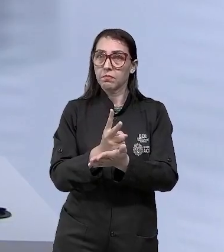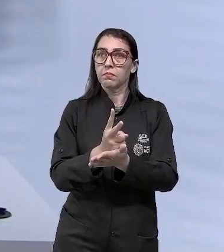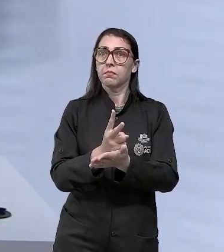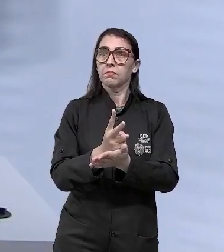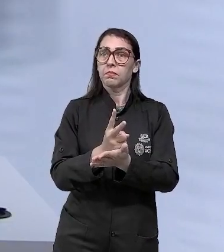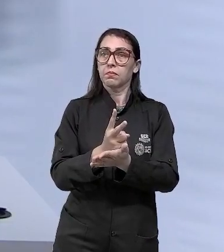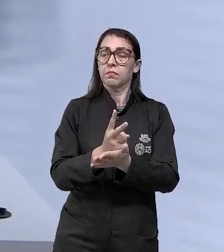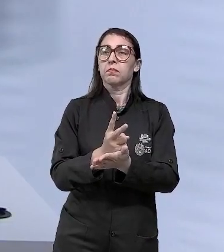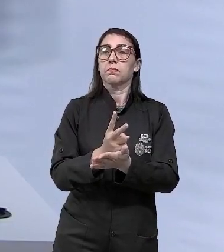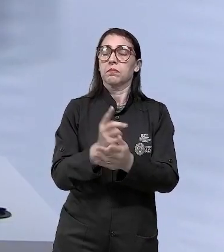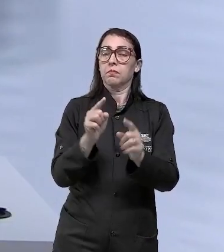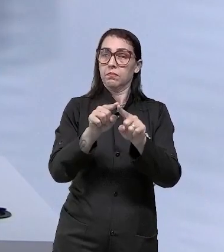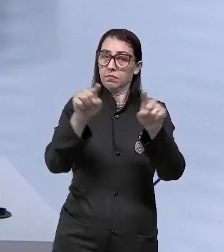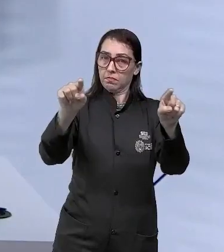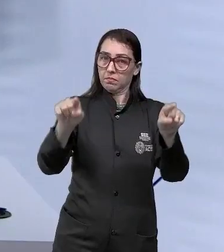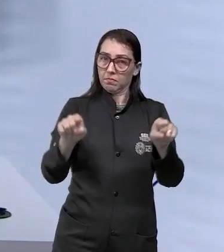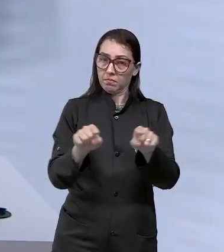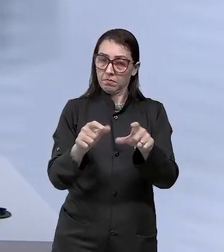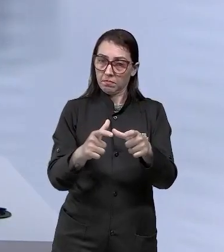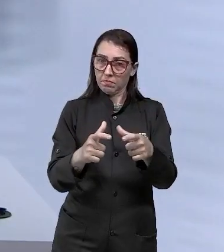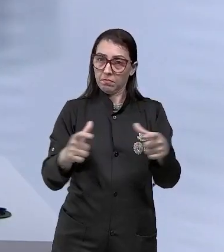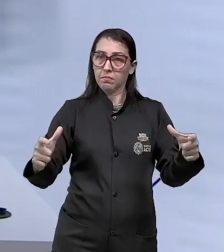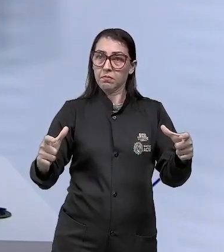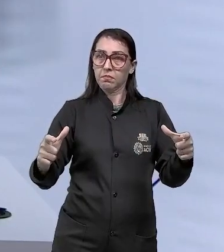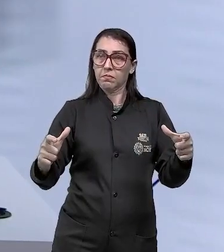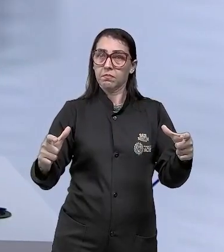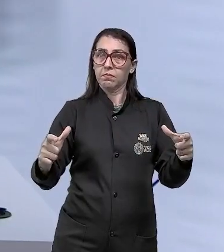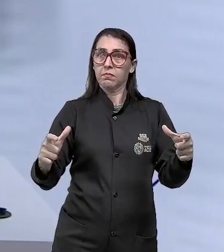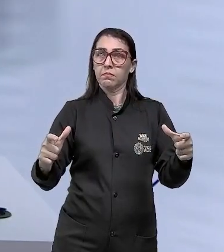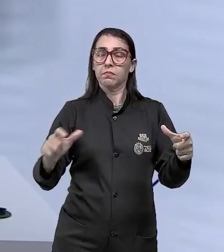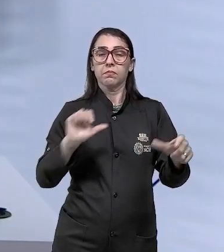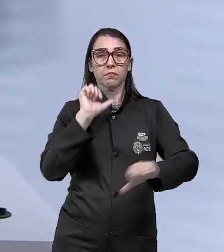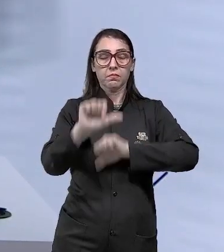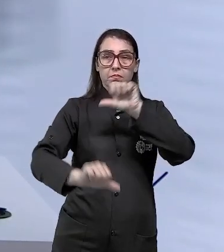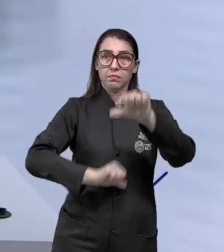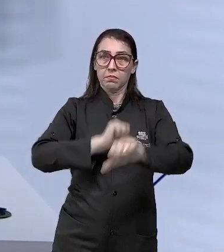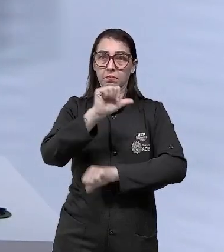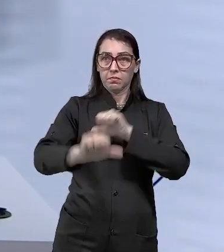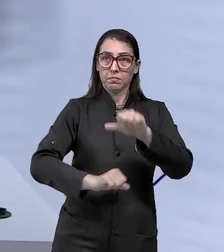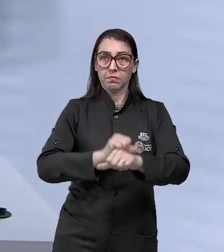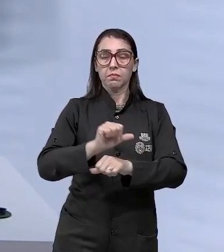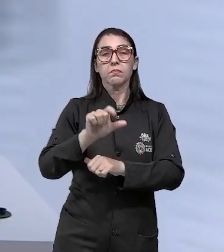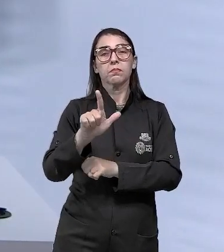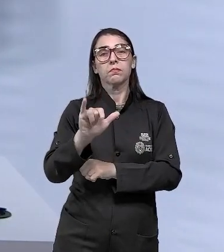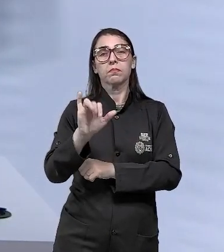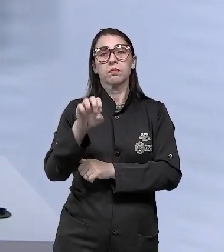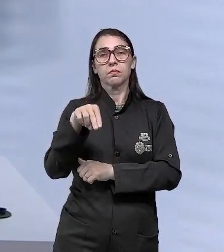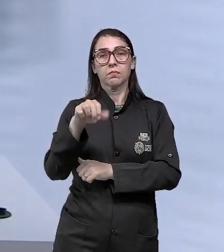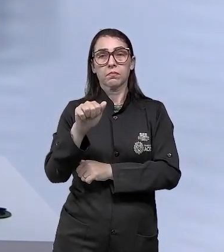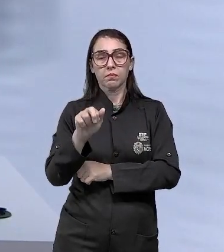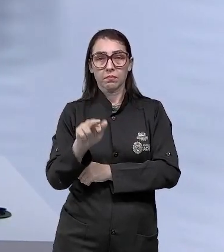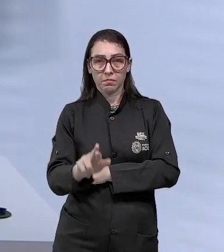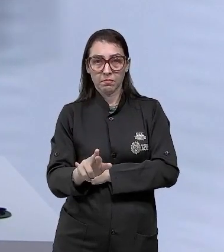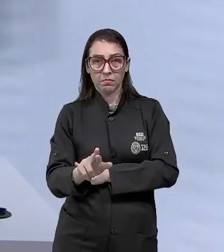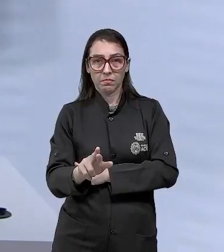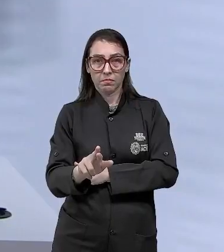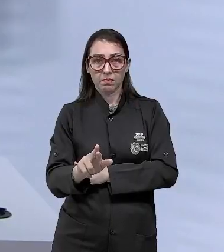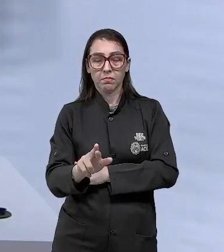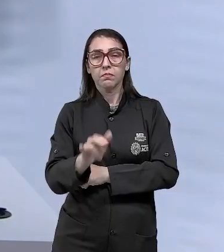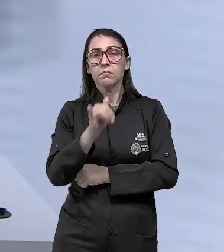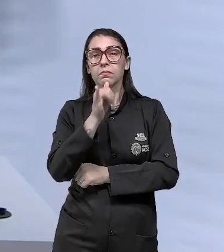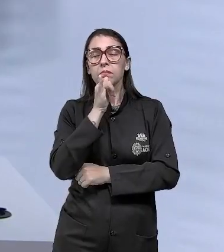do quadrado original em x unidades, se transformou numa função linear. Numa função afim,